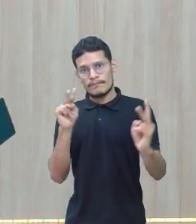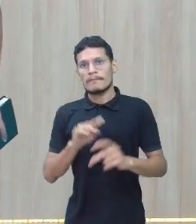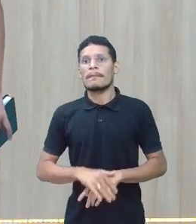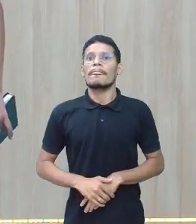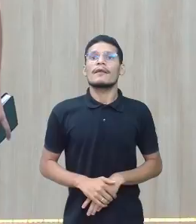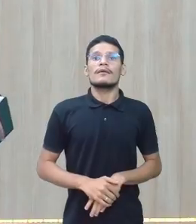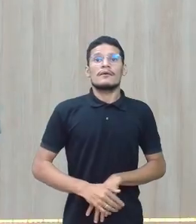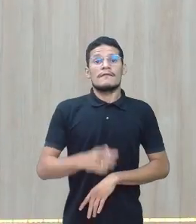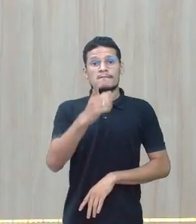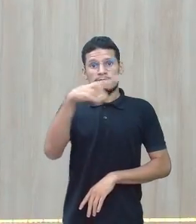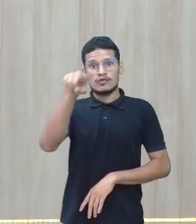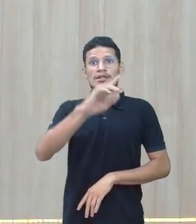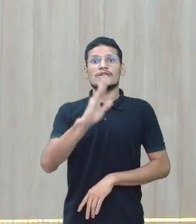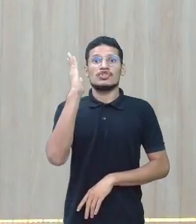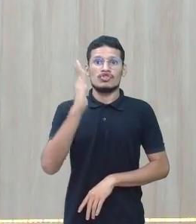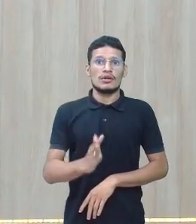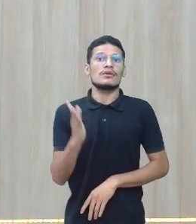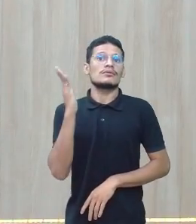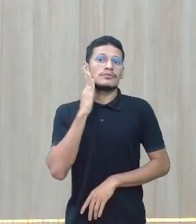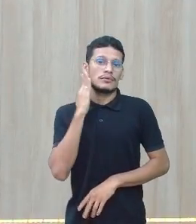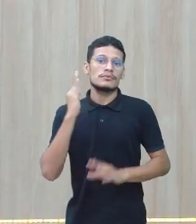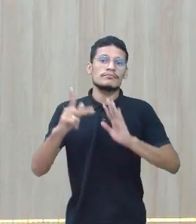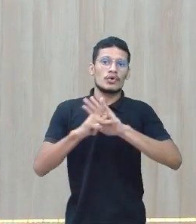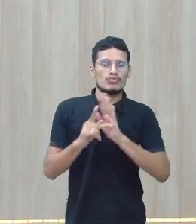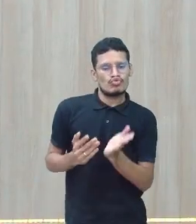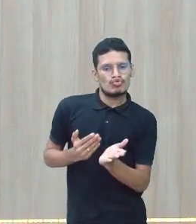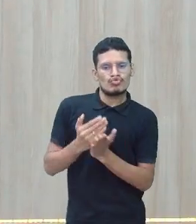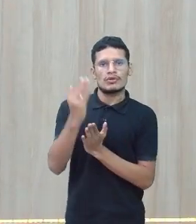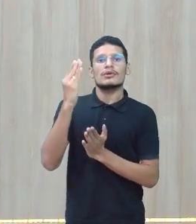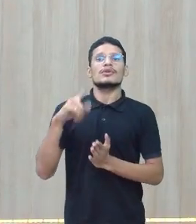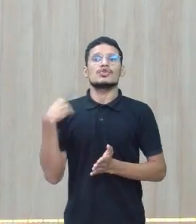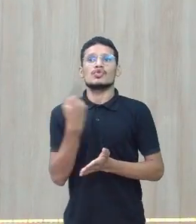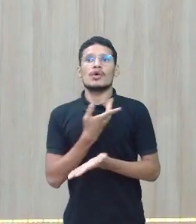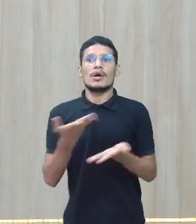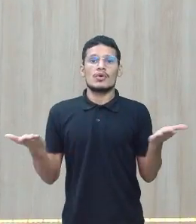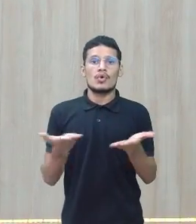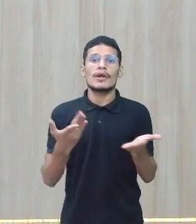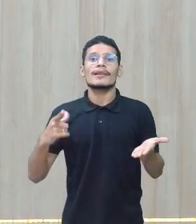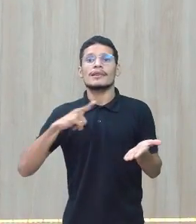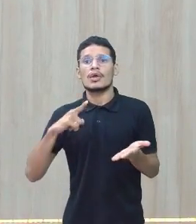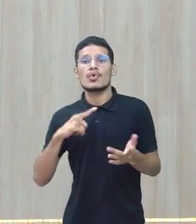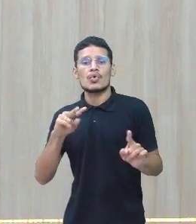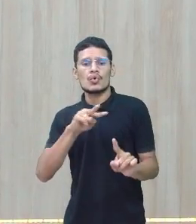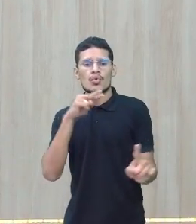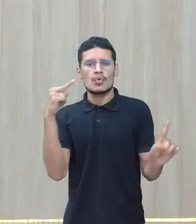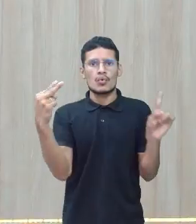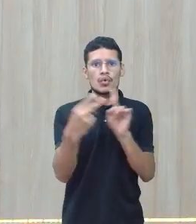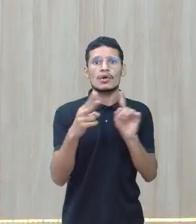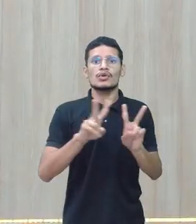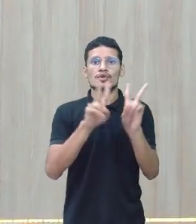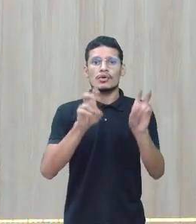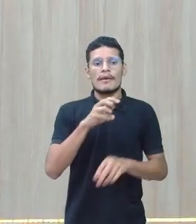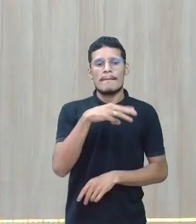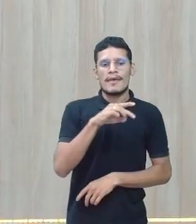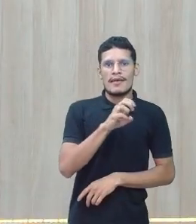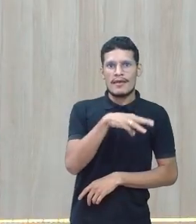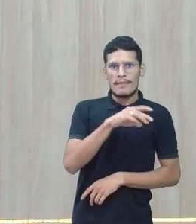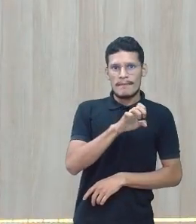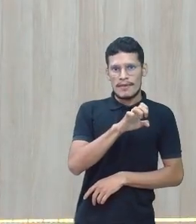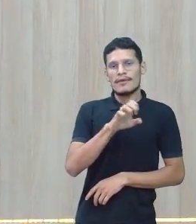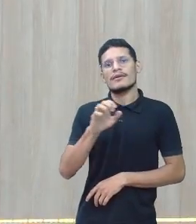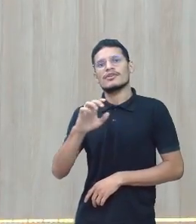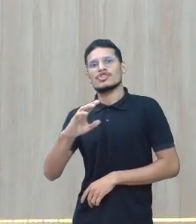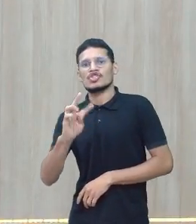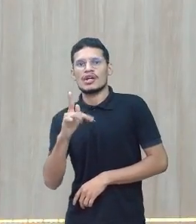vocês já sabem toda essa introdução, que eu já fiz todo esse caminho histórico, a gente vai abordar um outro ponto de vista sobre o meme e a charge.